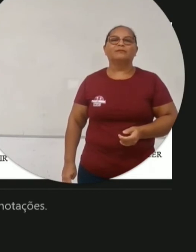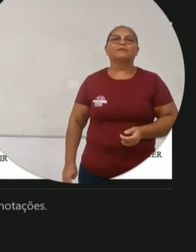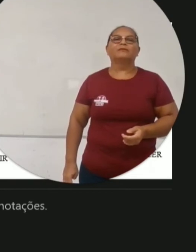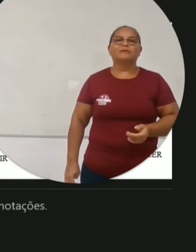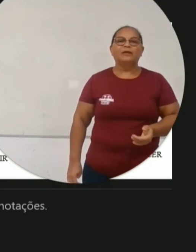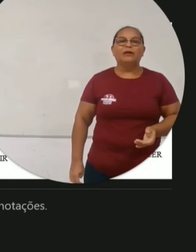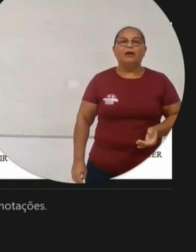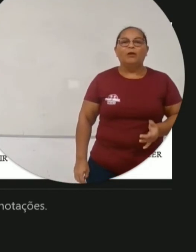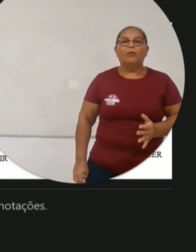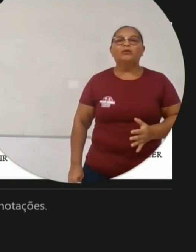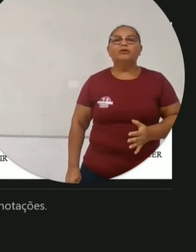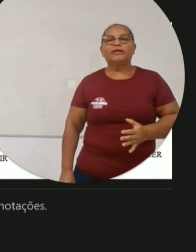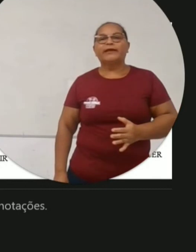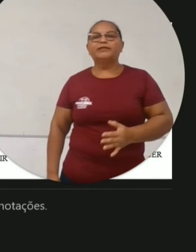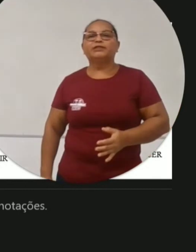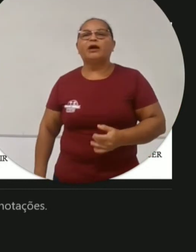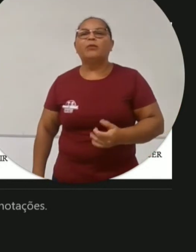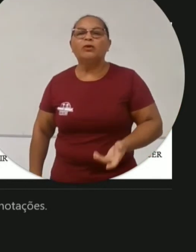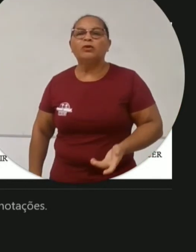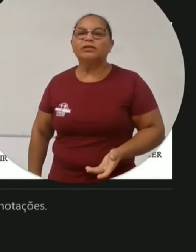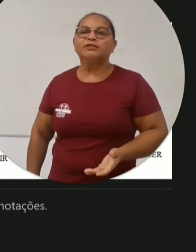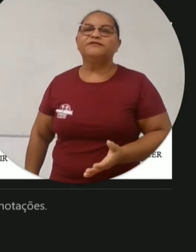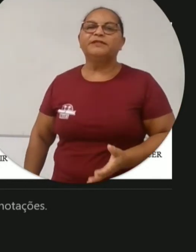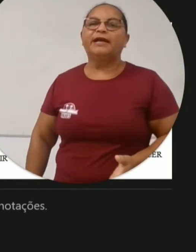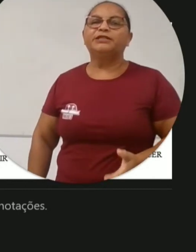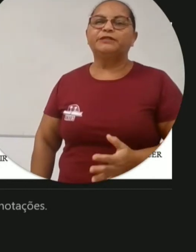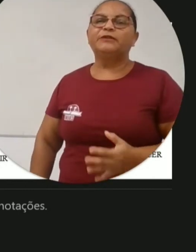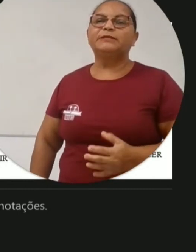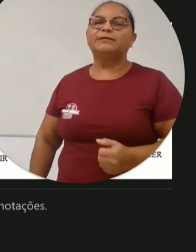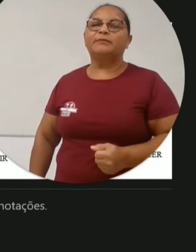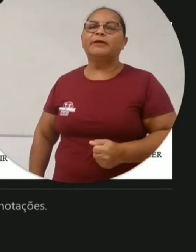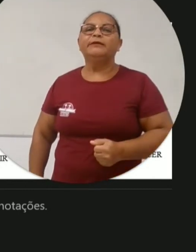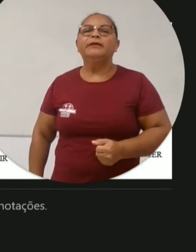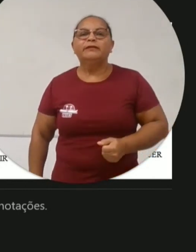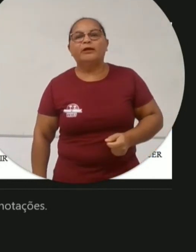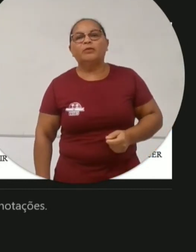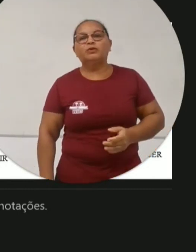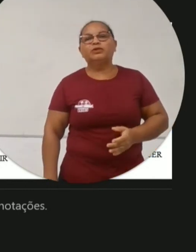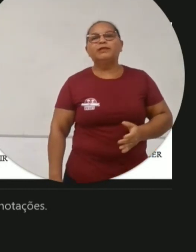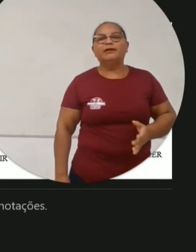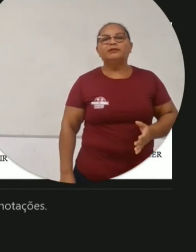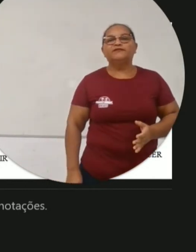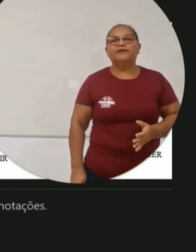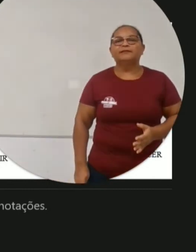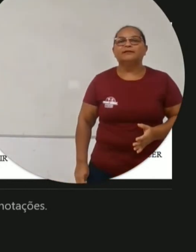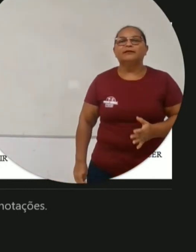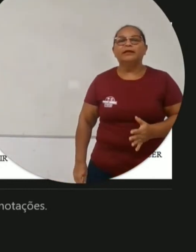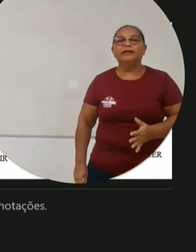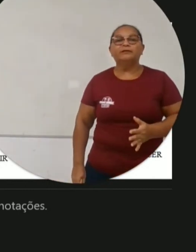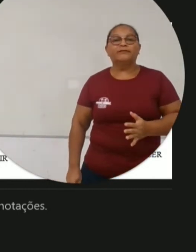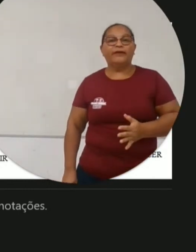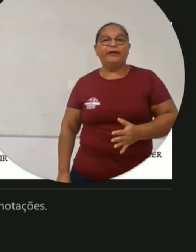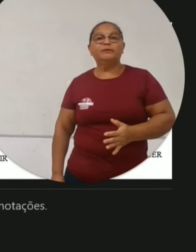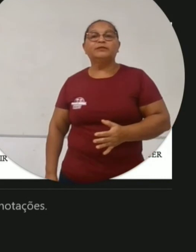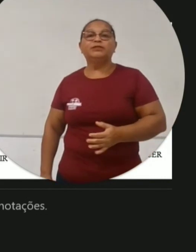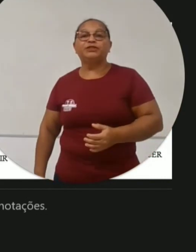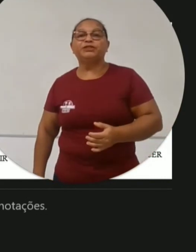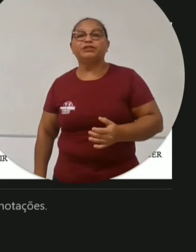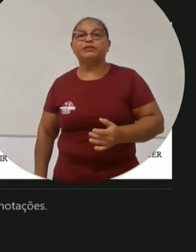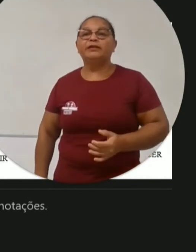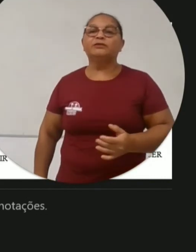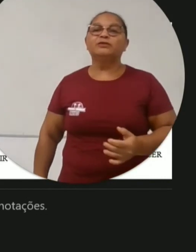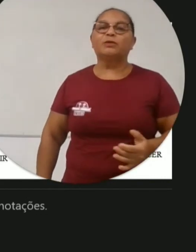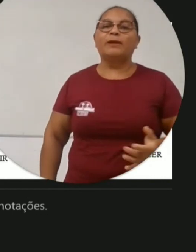Uma outra questão, uma outra atividade que vocês também terão a oportunidade de fazer. Leia os verbos e digite dentro dos